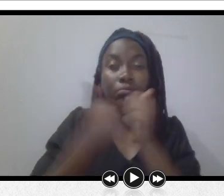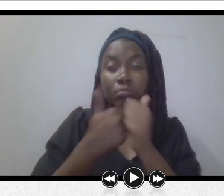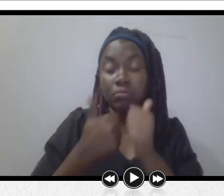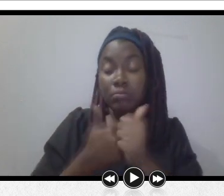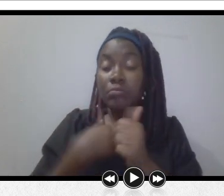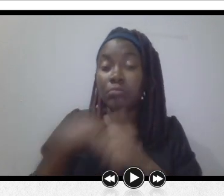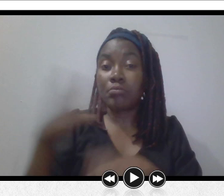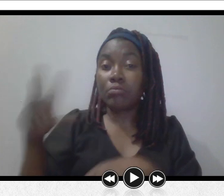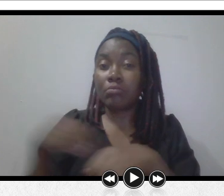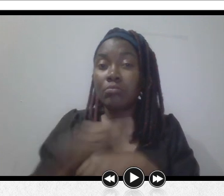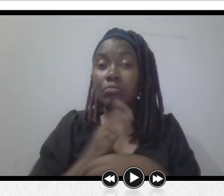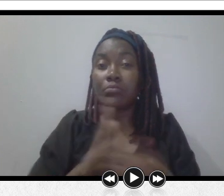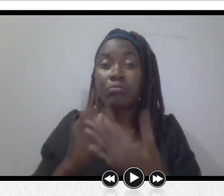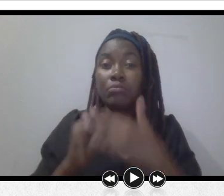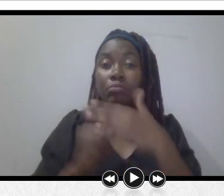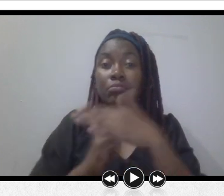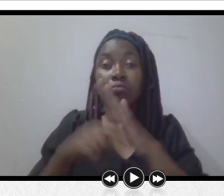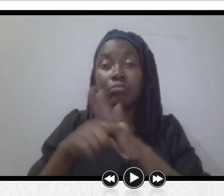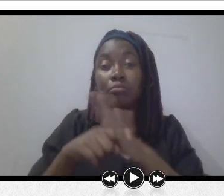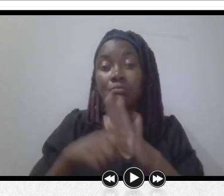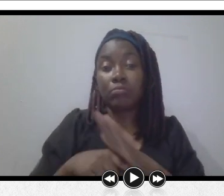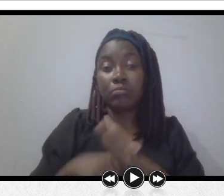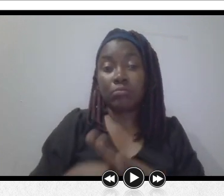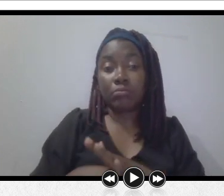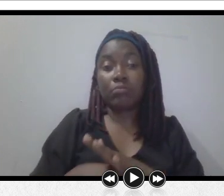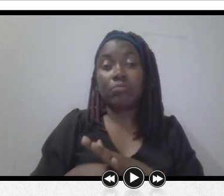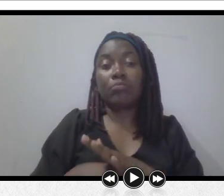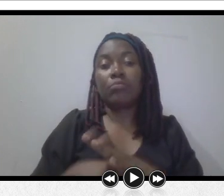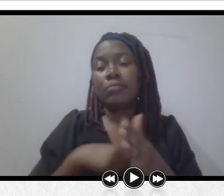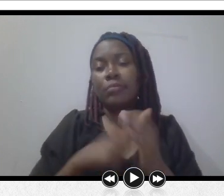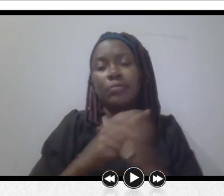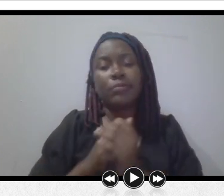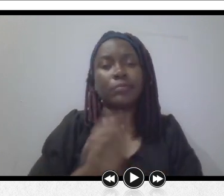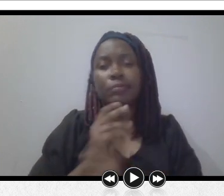trago aqui, né, o Instituto de Pesquisa Econômica Aplicada, tem vários